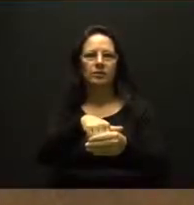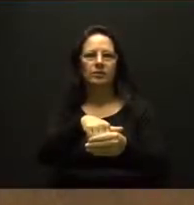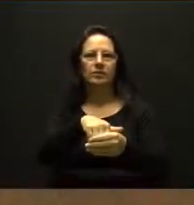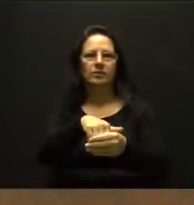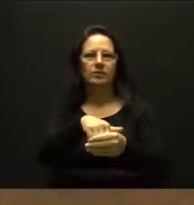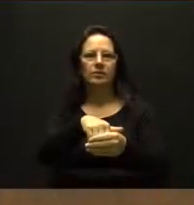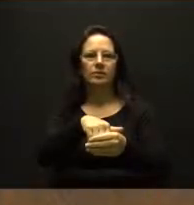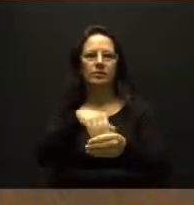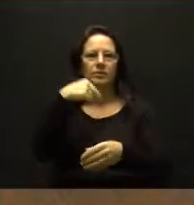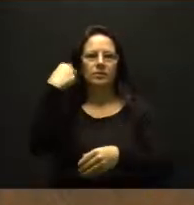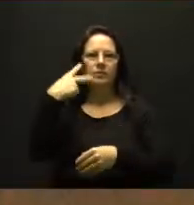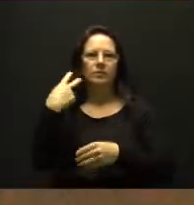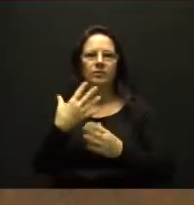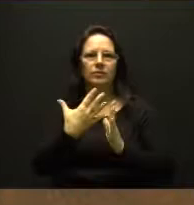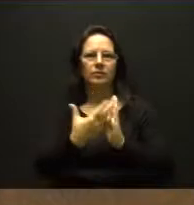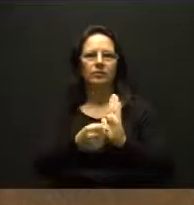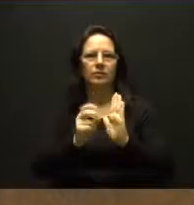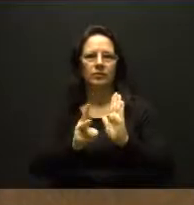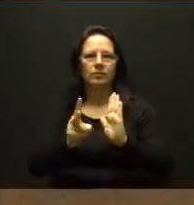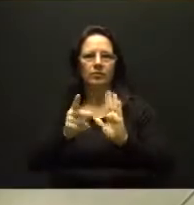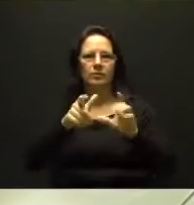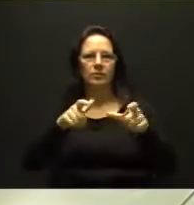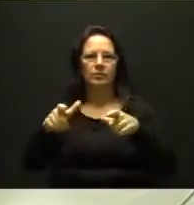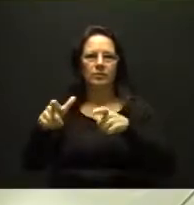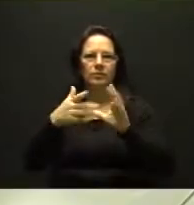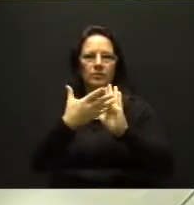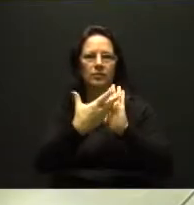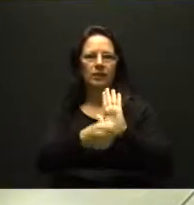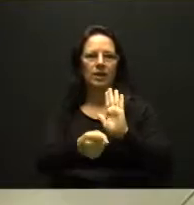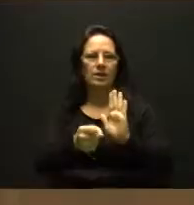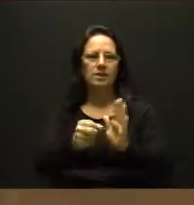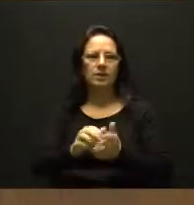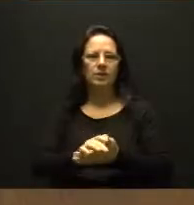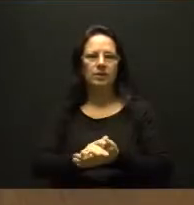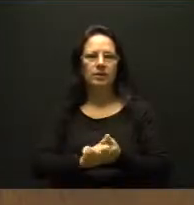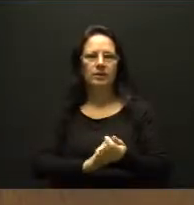os vereadores se encontra aprovado